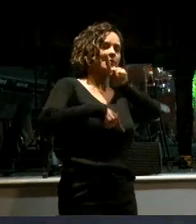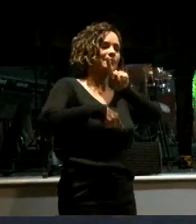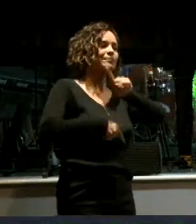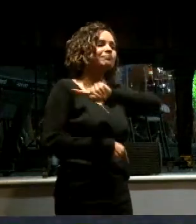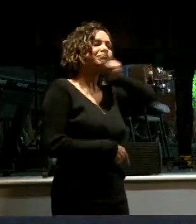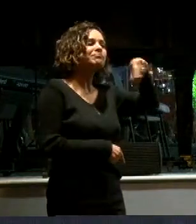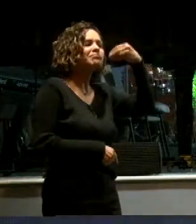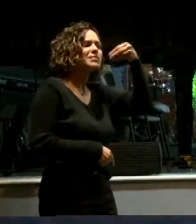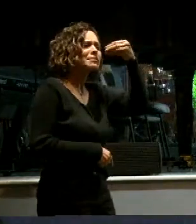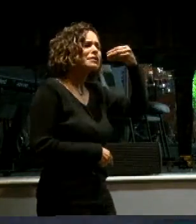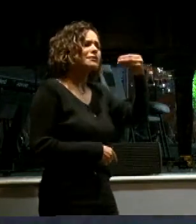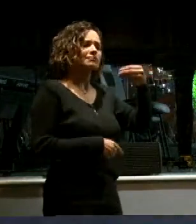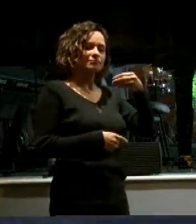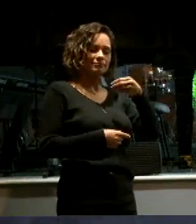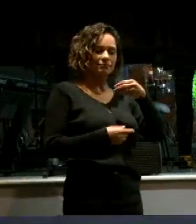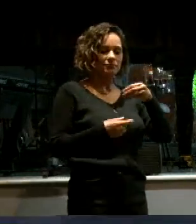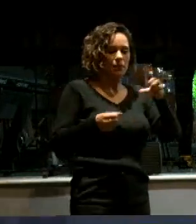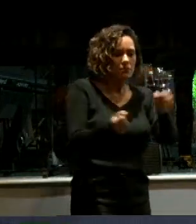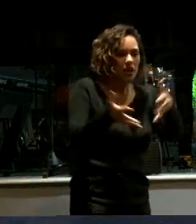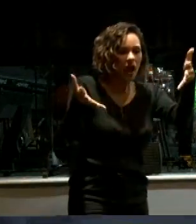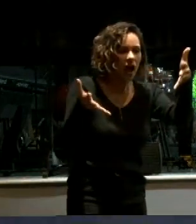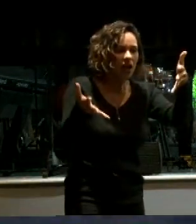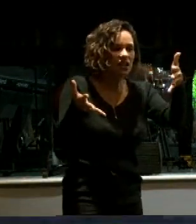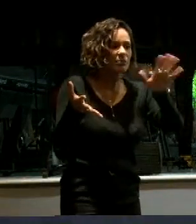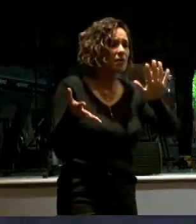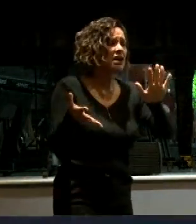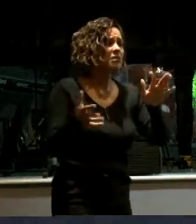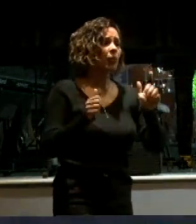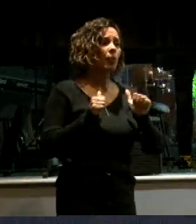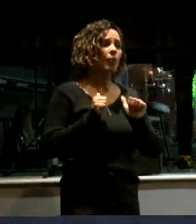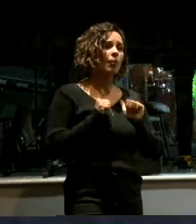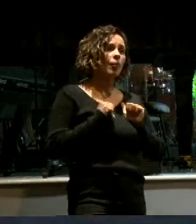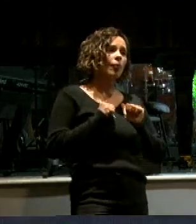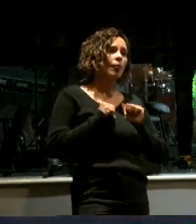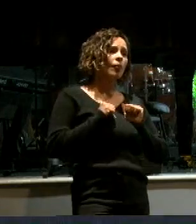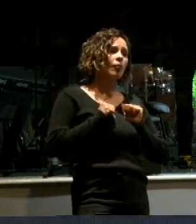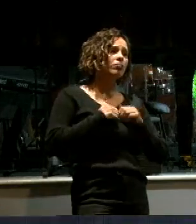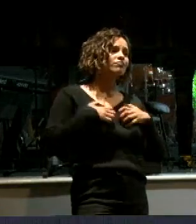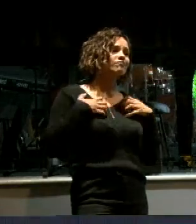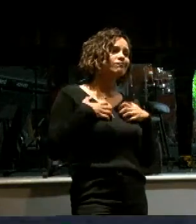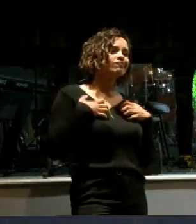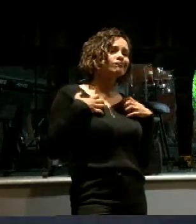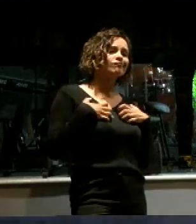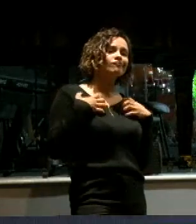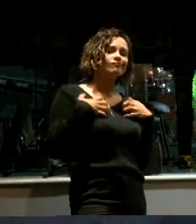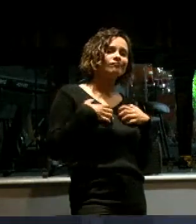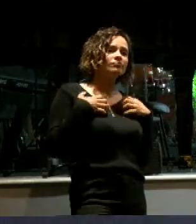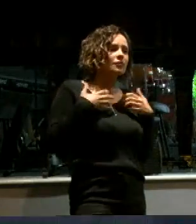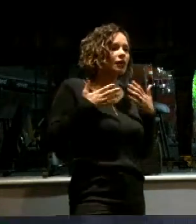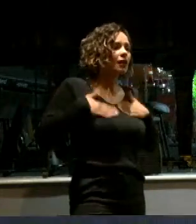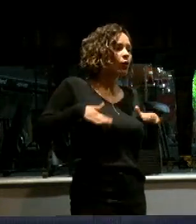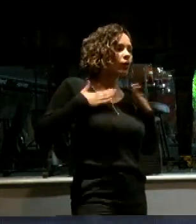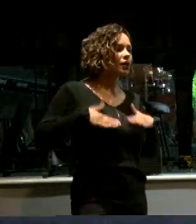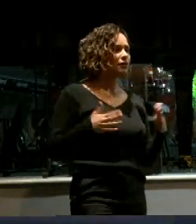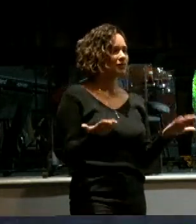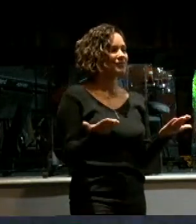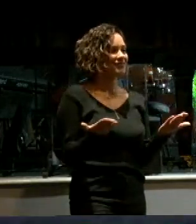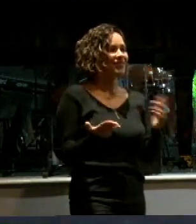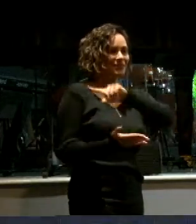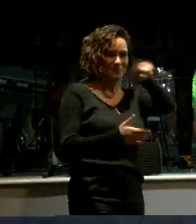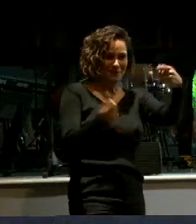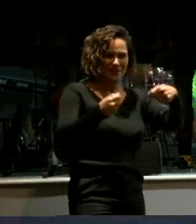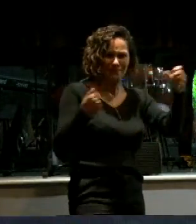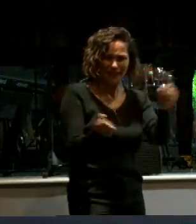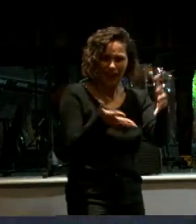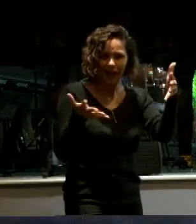vai experimentar os milagres se você não tiver as grandes dificuldades. Quantos aqui estão precisando de um milagre de Deus?